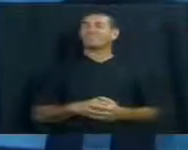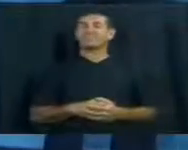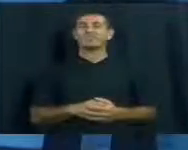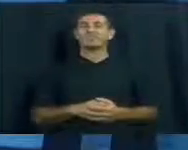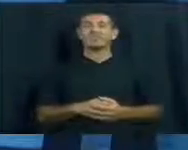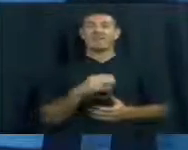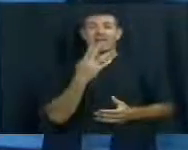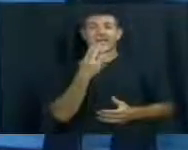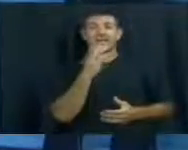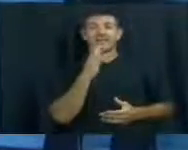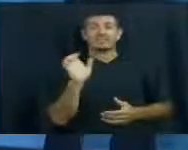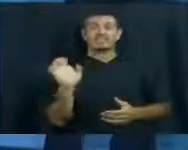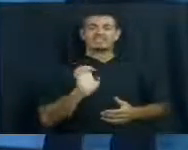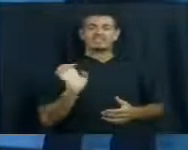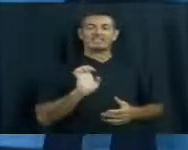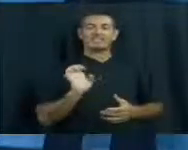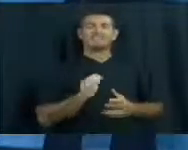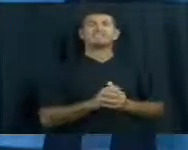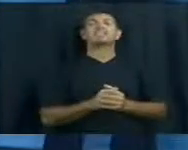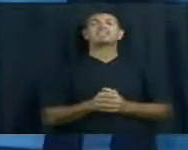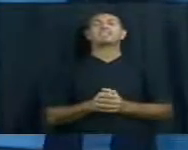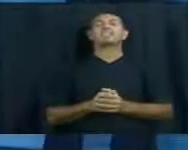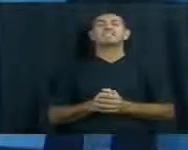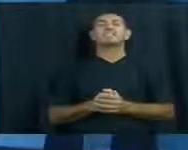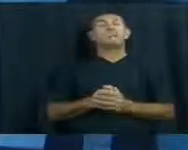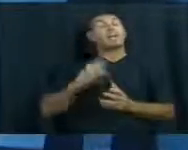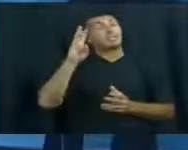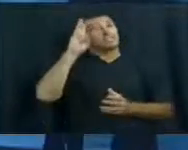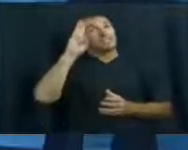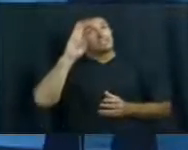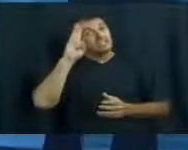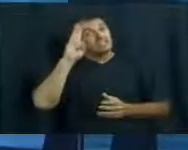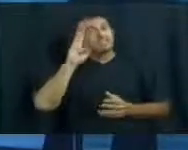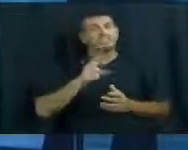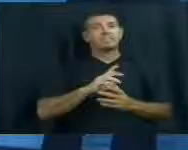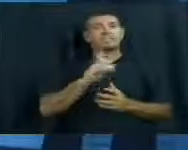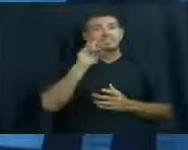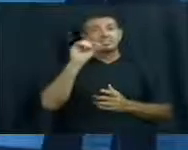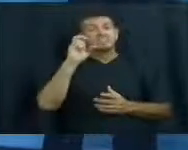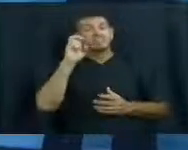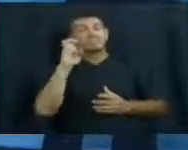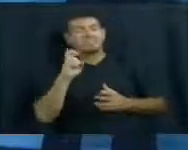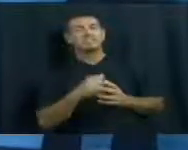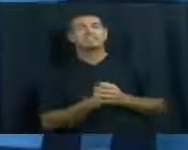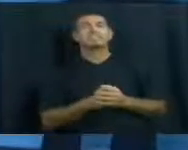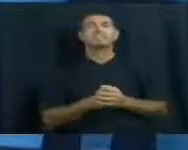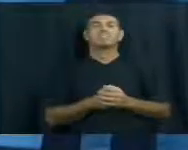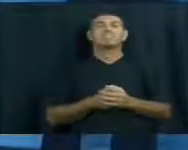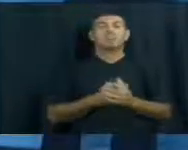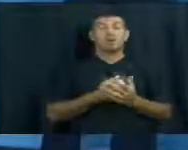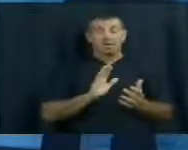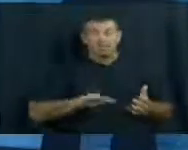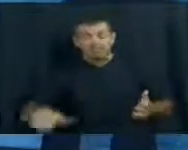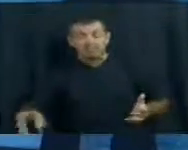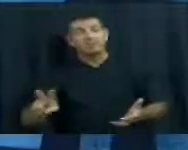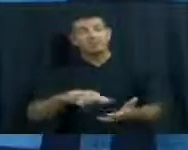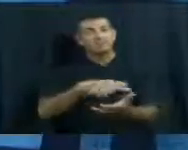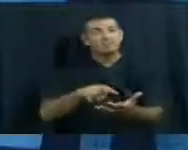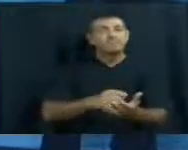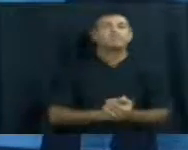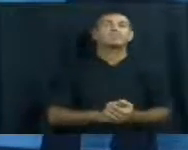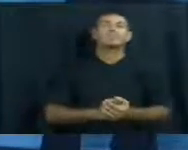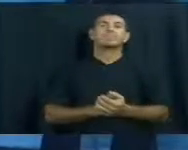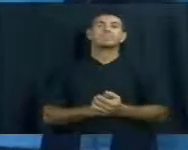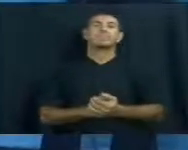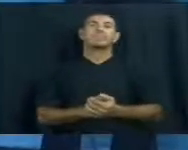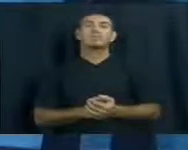do Forte ali. Terça-feira, dia 5 do 3, continuamos com o baile infantil às 14 horas. Entramos para o Bloco da Latinha, lá